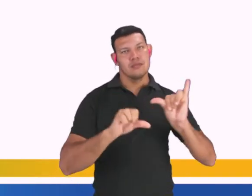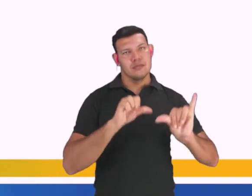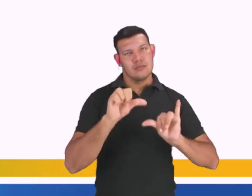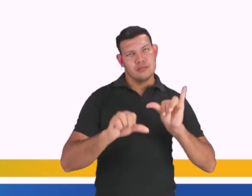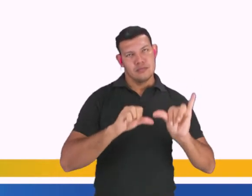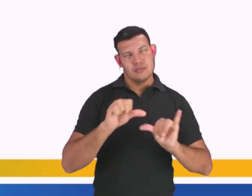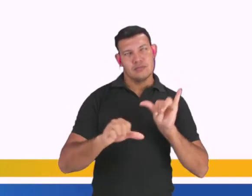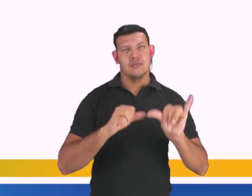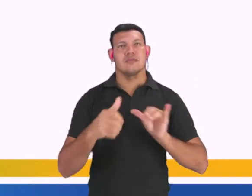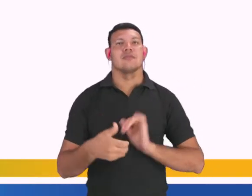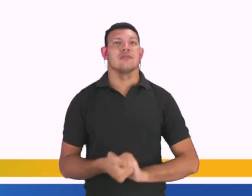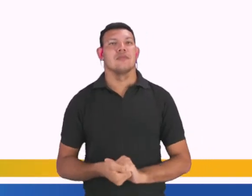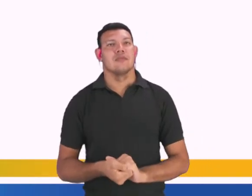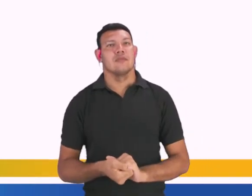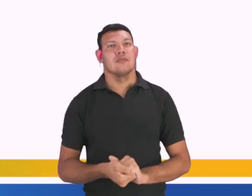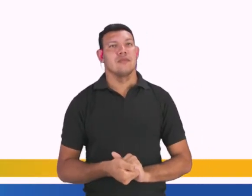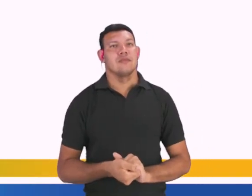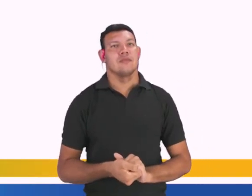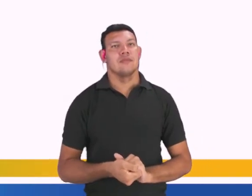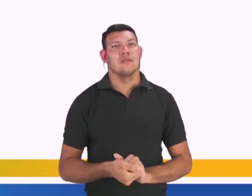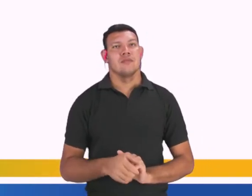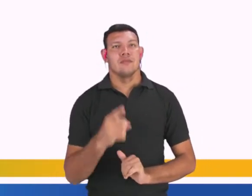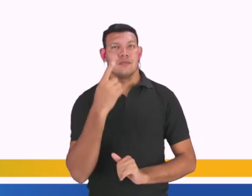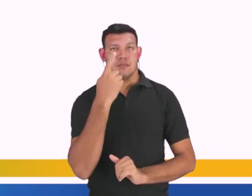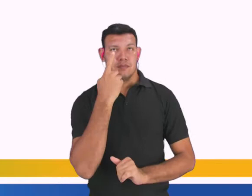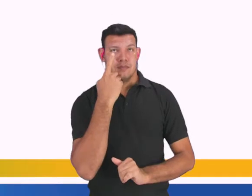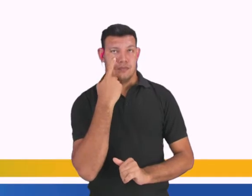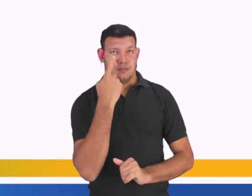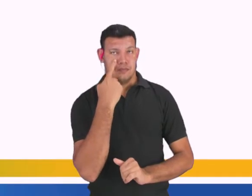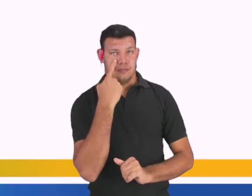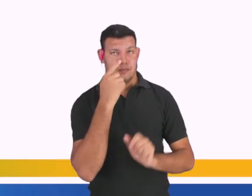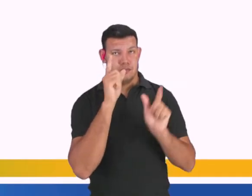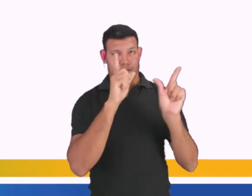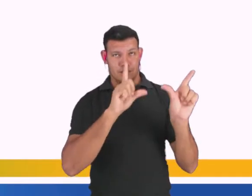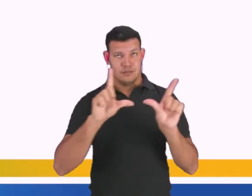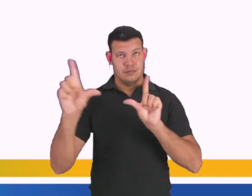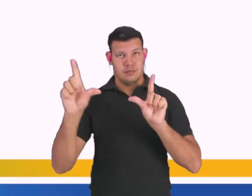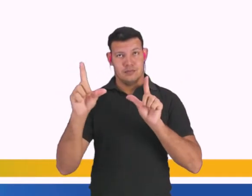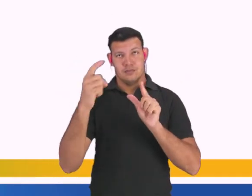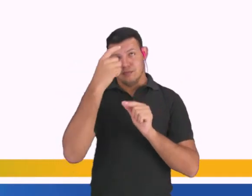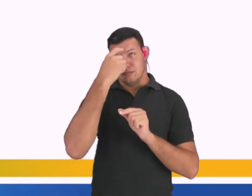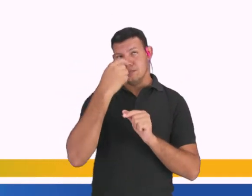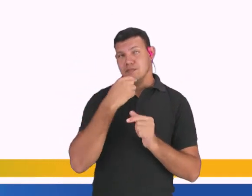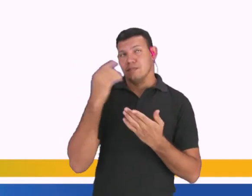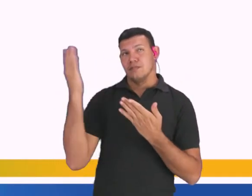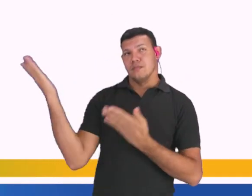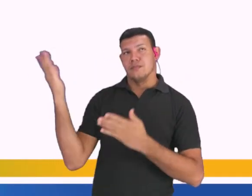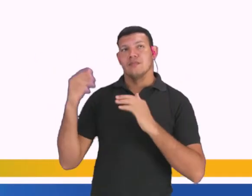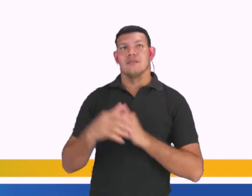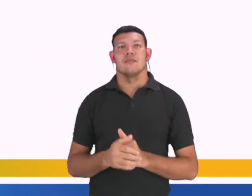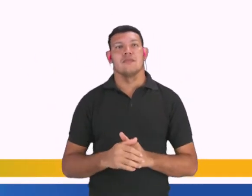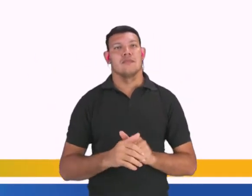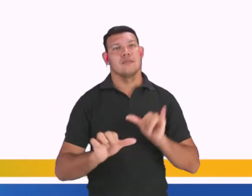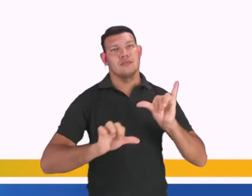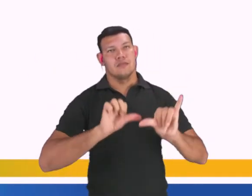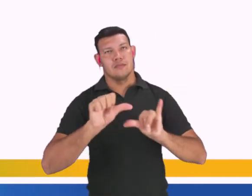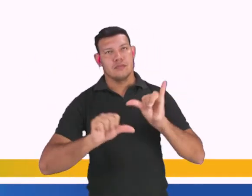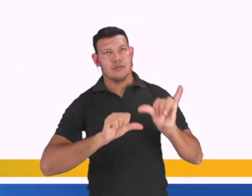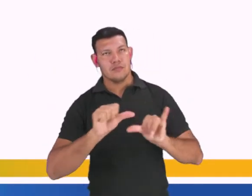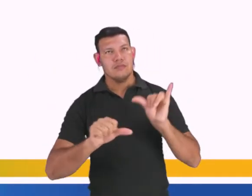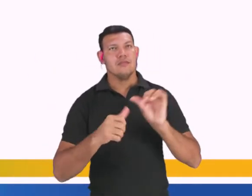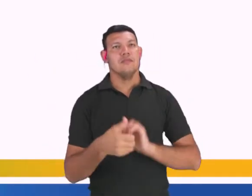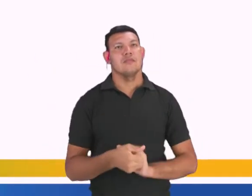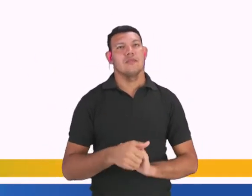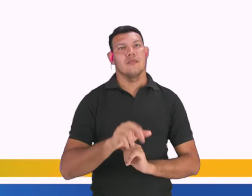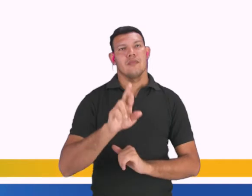também. Aqui você pode ver o primeiro quadrado, reações onde a rafinose reage mais à